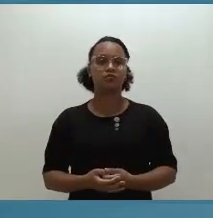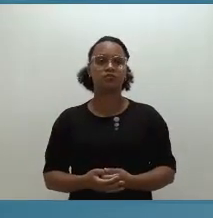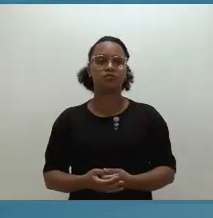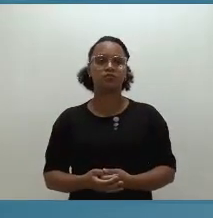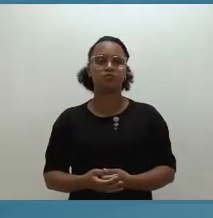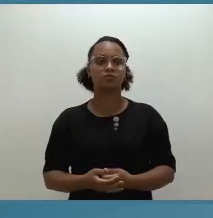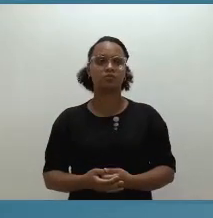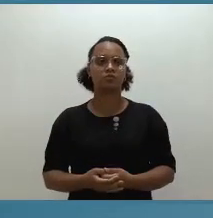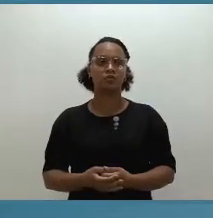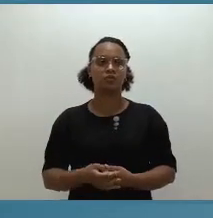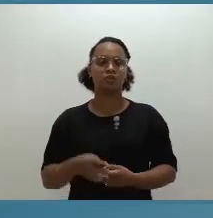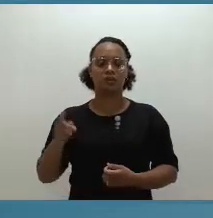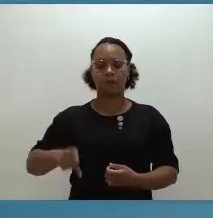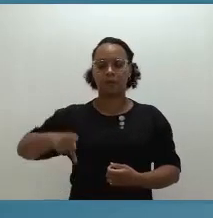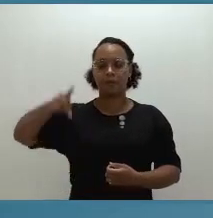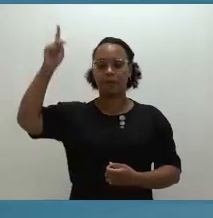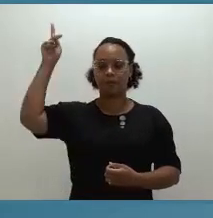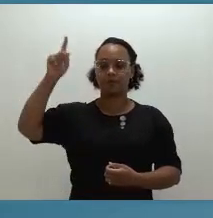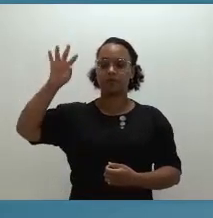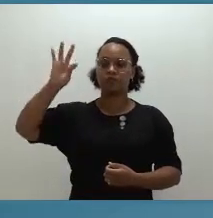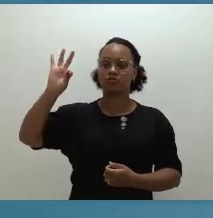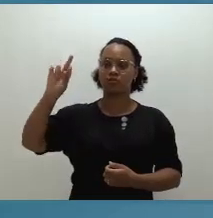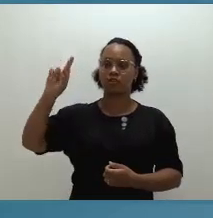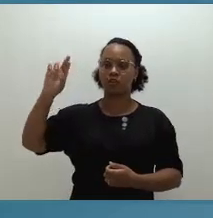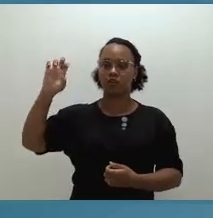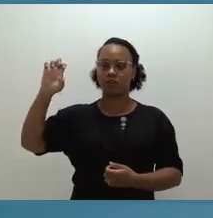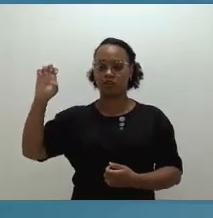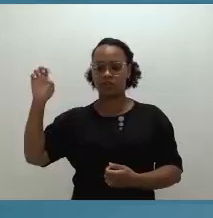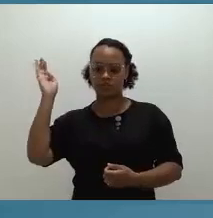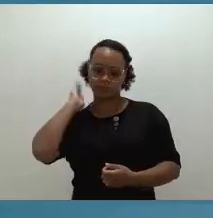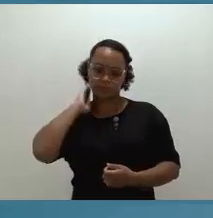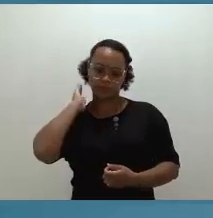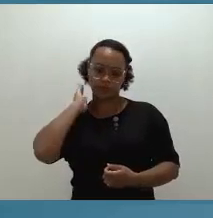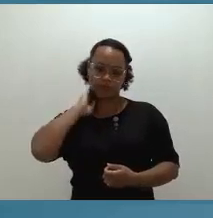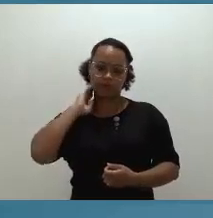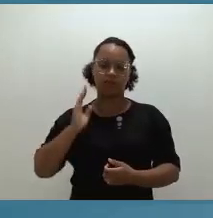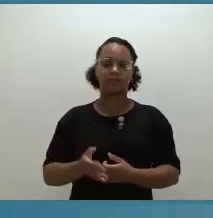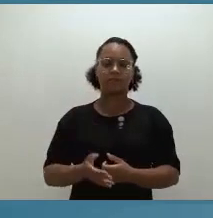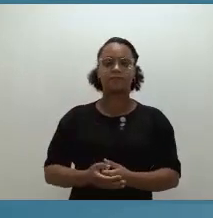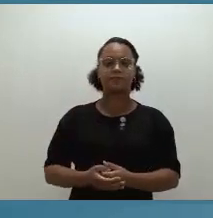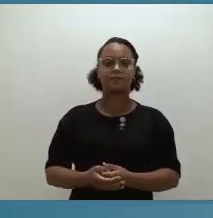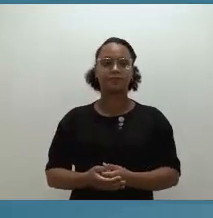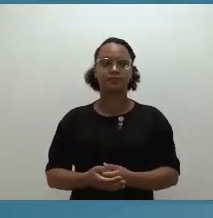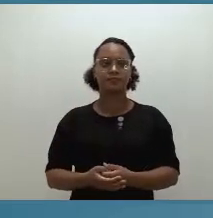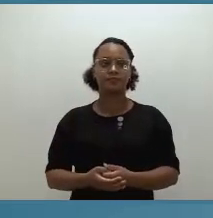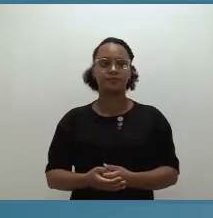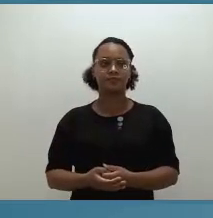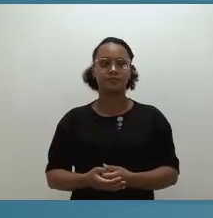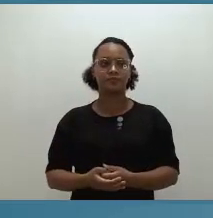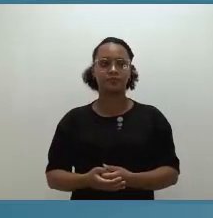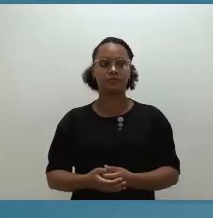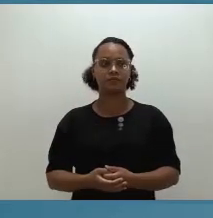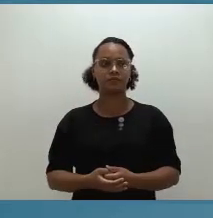a presidência do Tribunal Regional Eleitoral do Pará, que